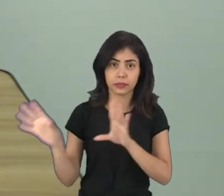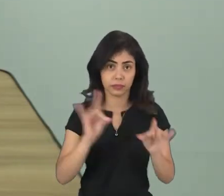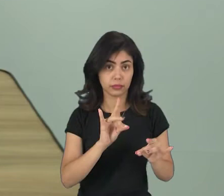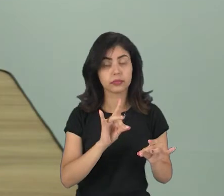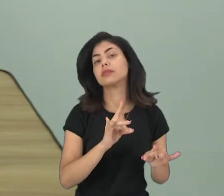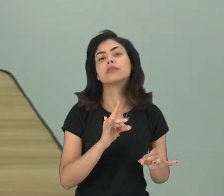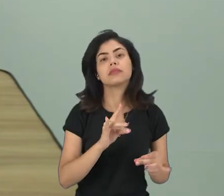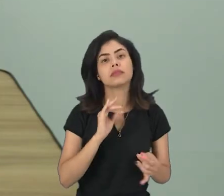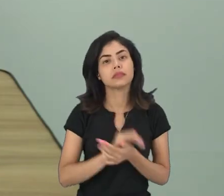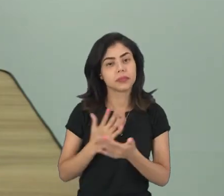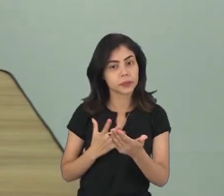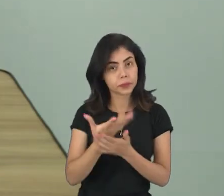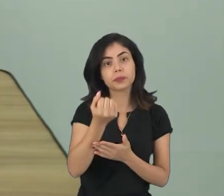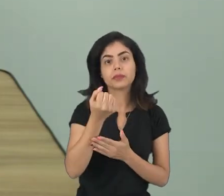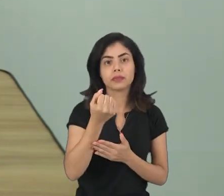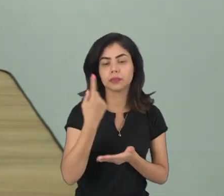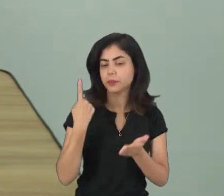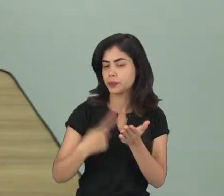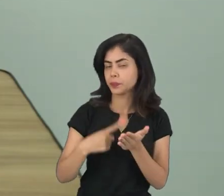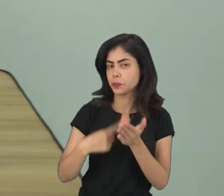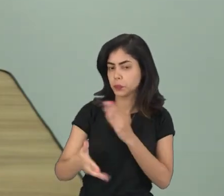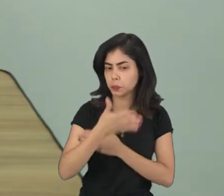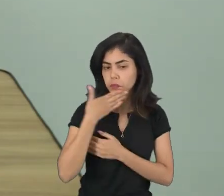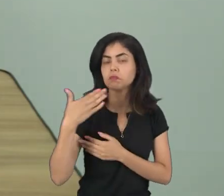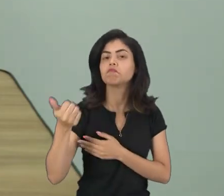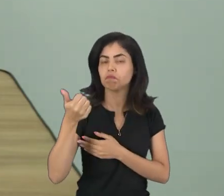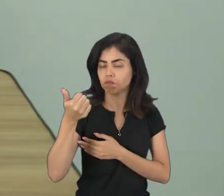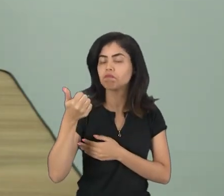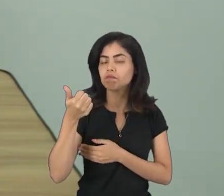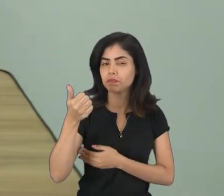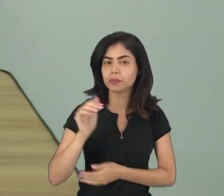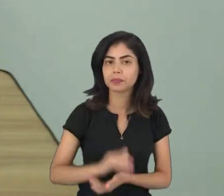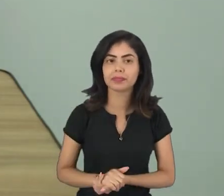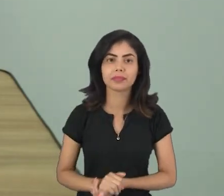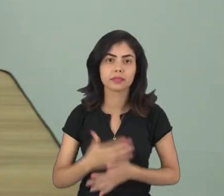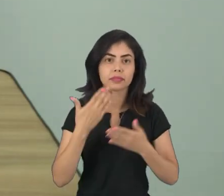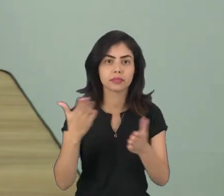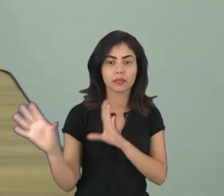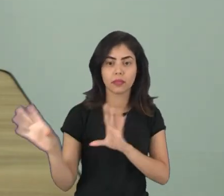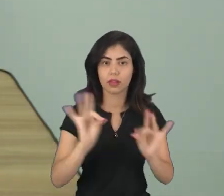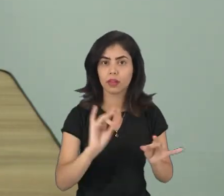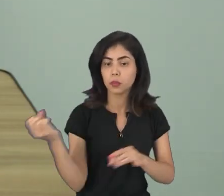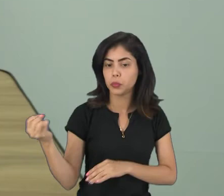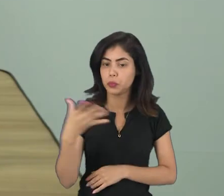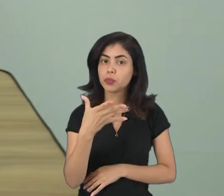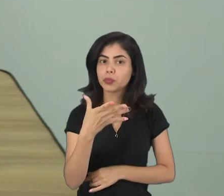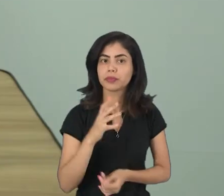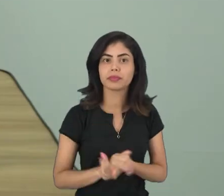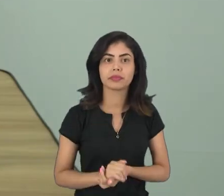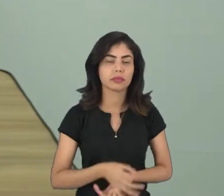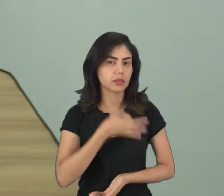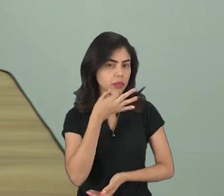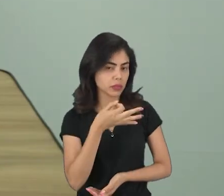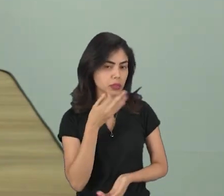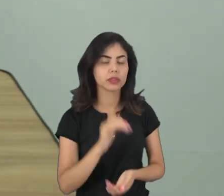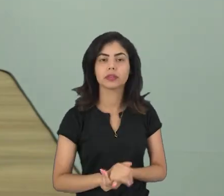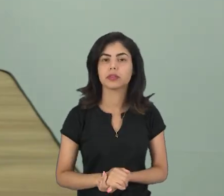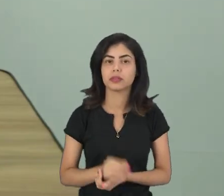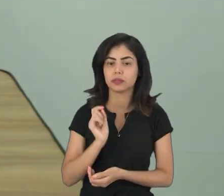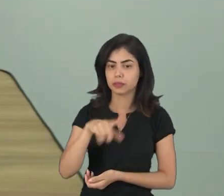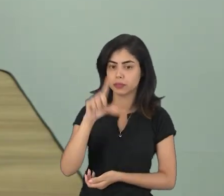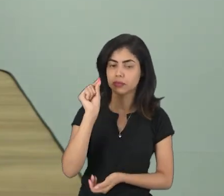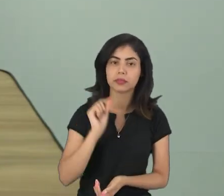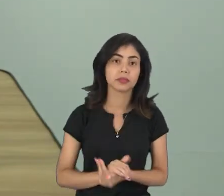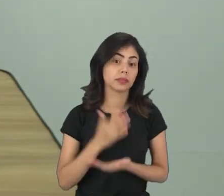para a cidade em busca de condições melhores, isso mesmo, vieram buscar novas alternativas de vivência de